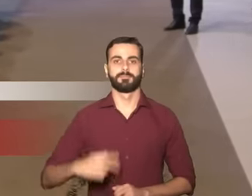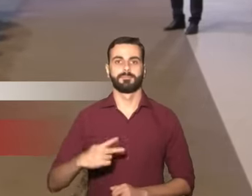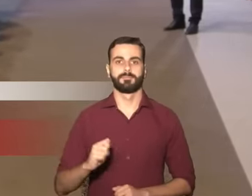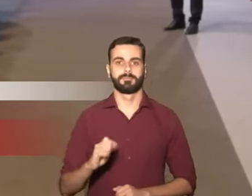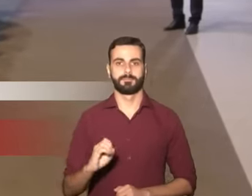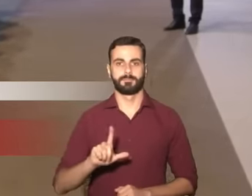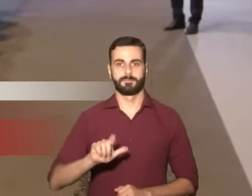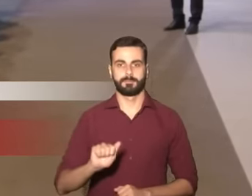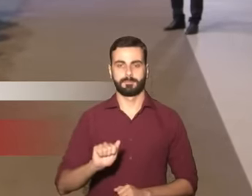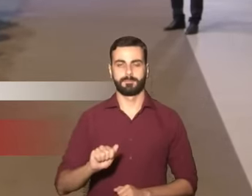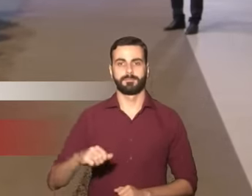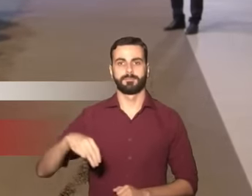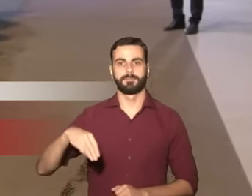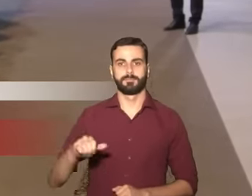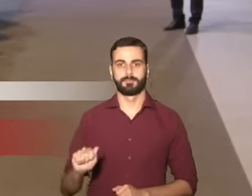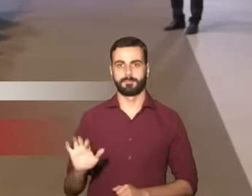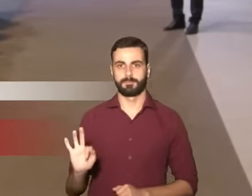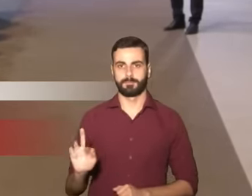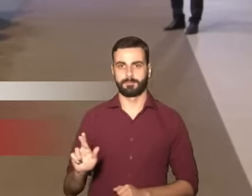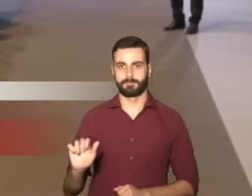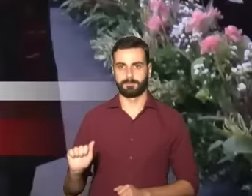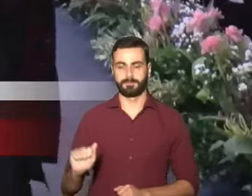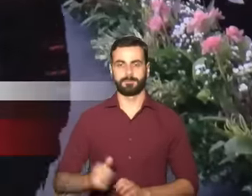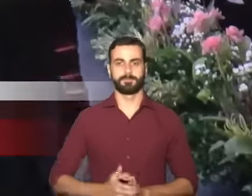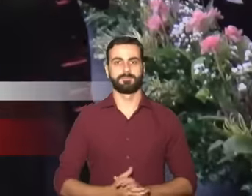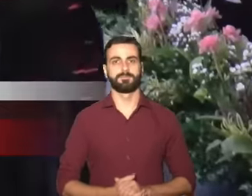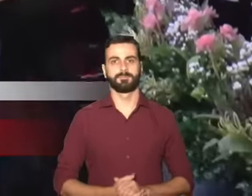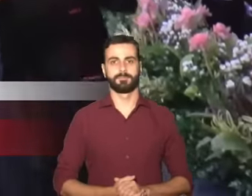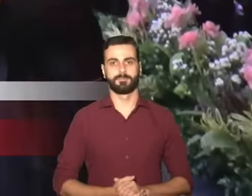Paola Vieira Mafra.